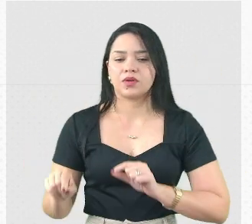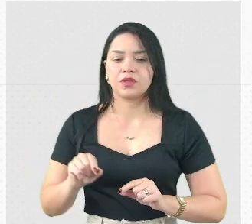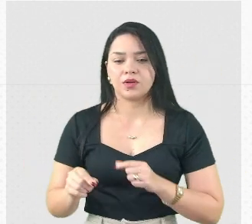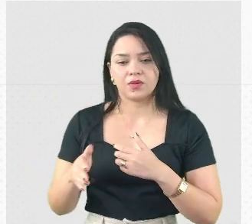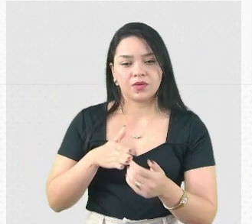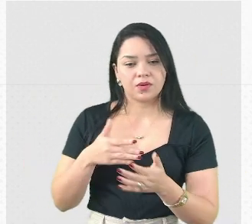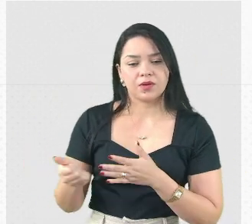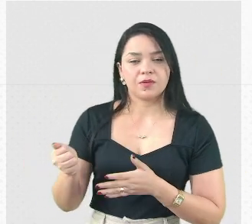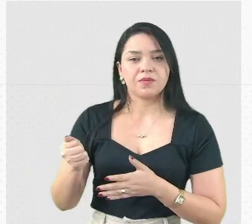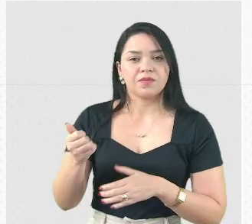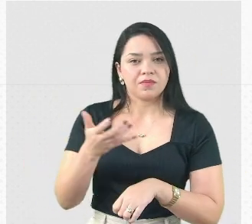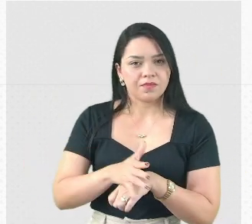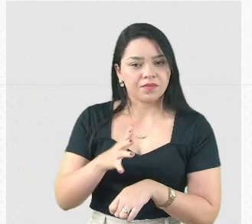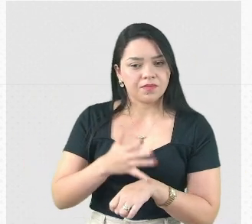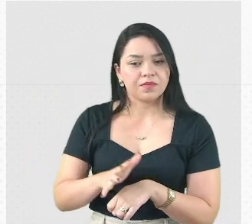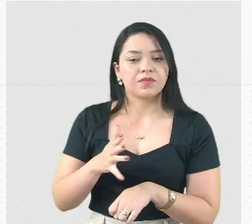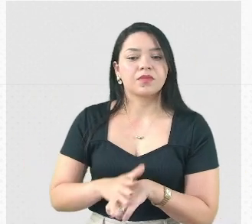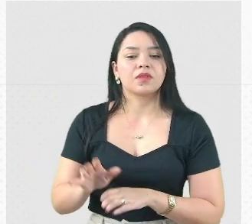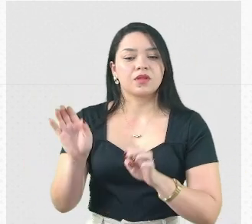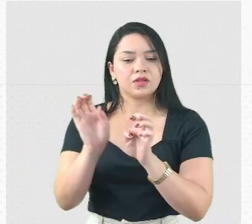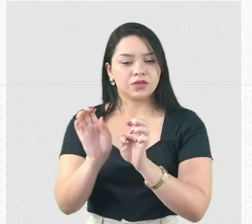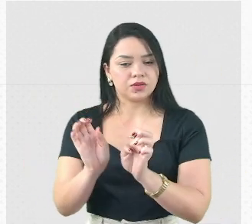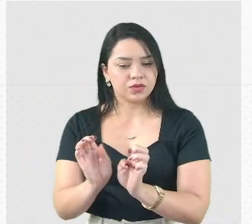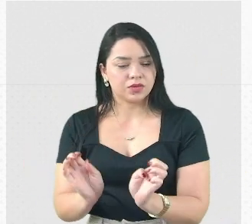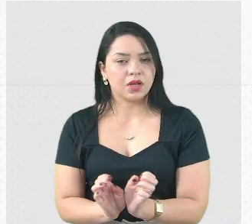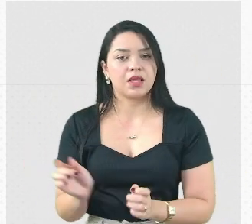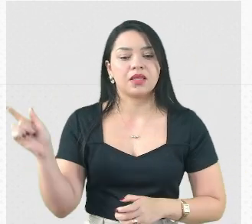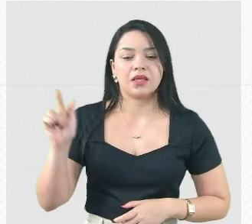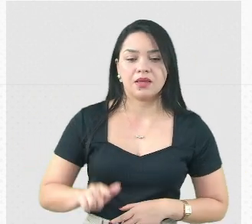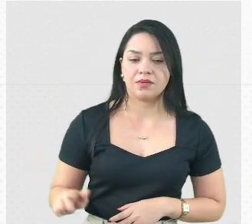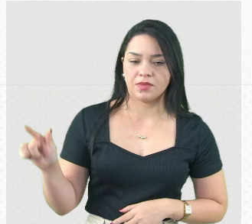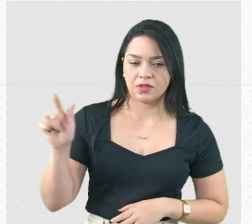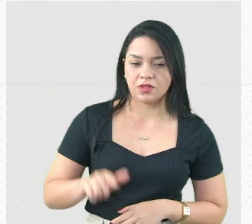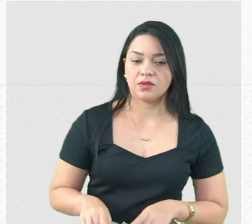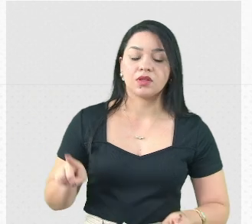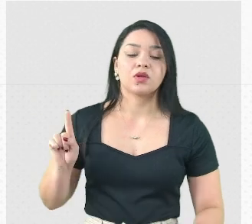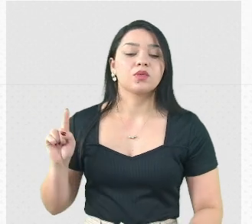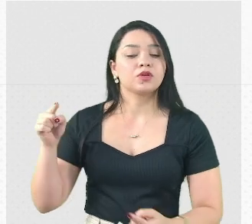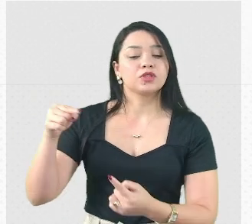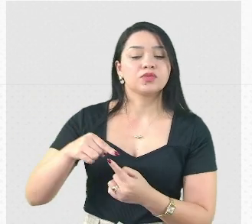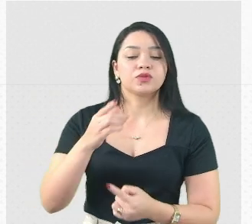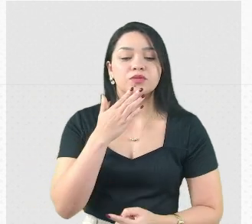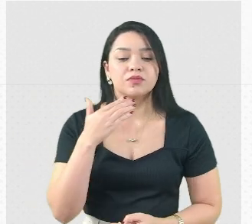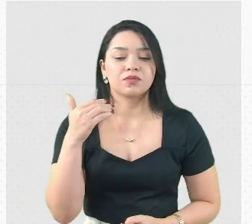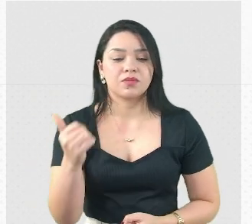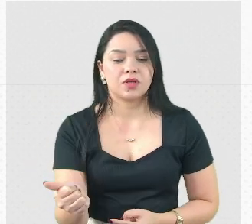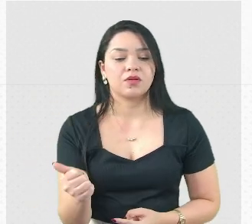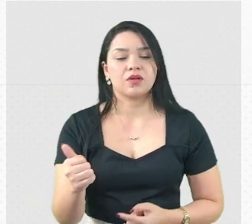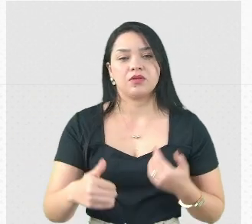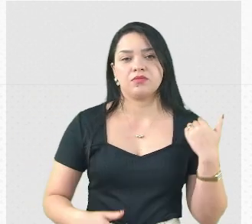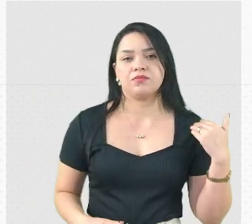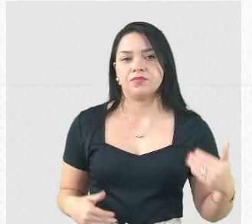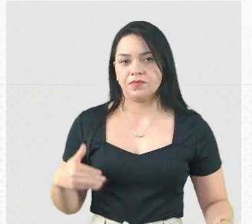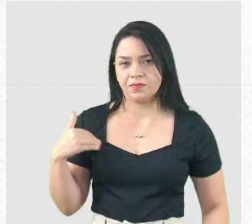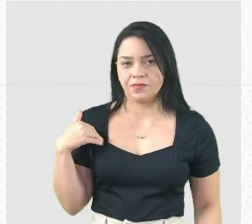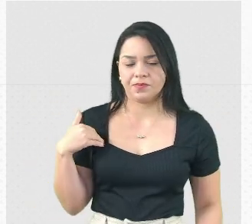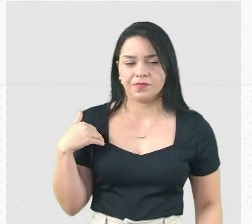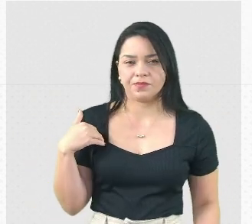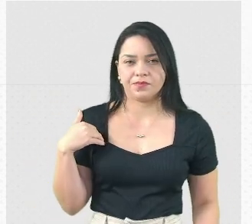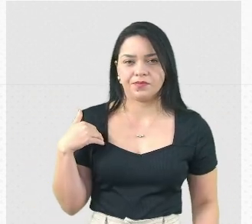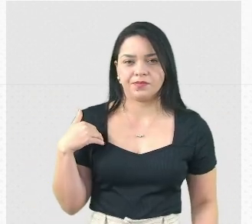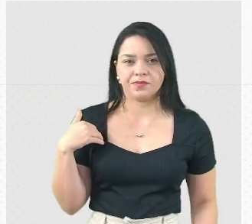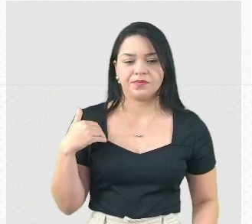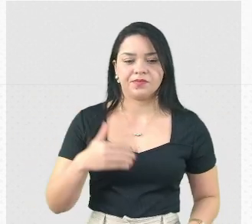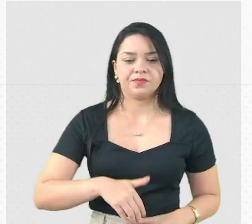Qualquer atividade corporal planejada, estruturada e repetitiva que tem como objetivo melhorar